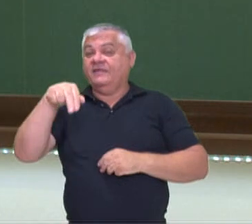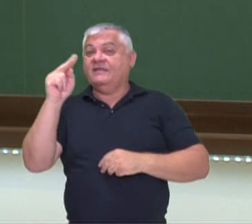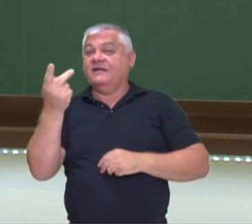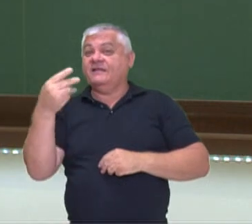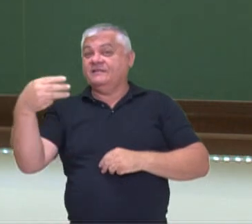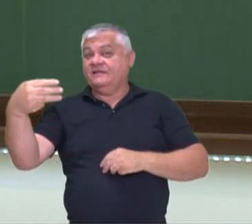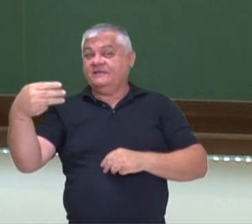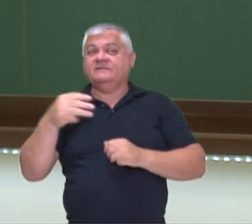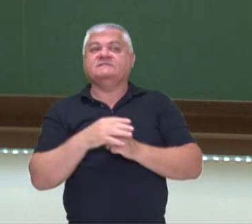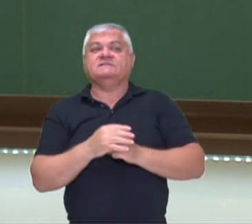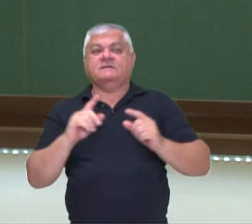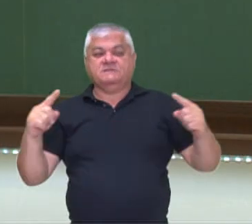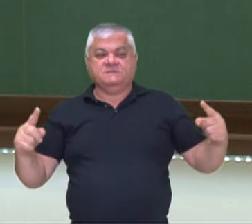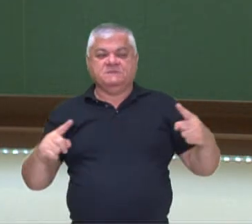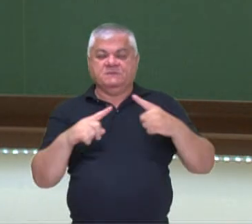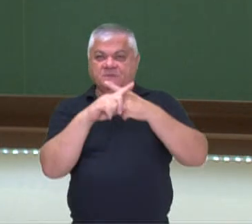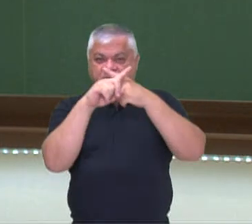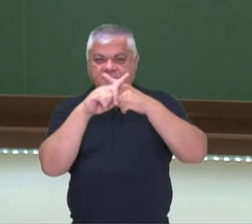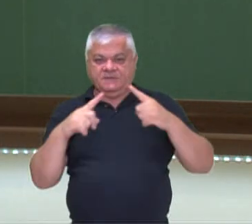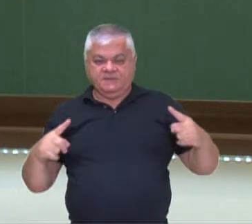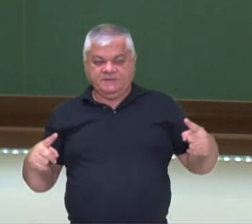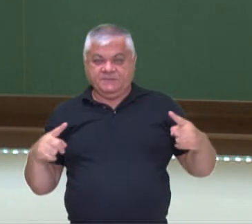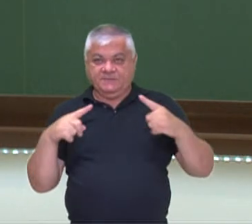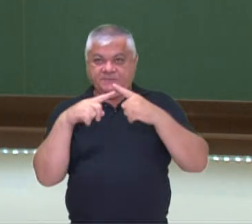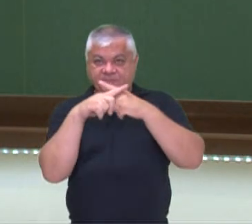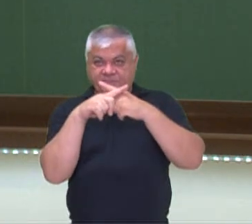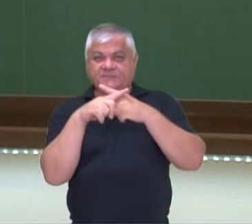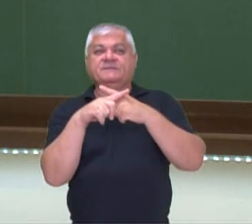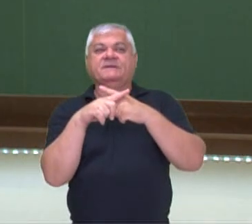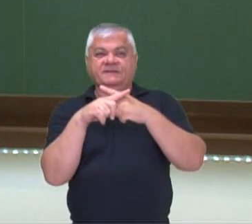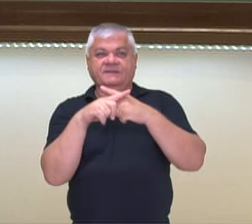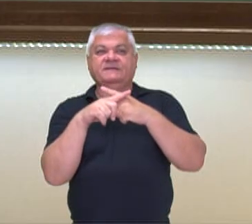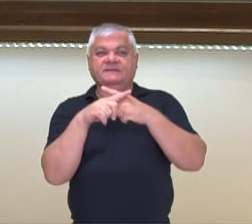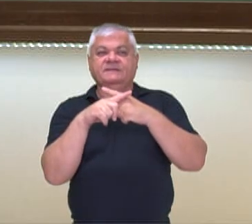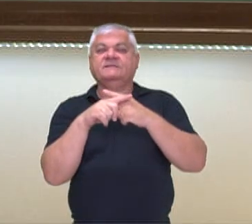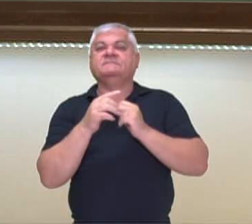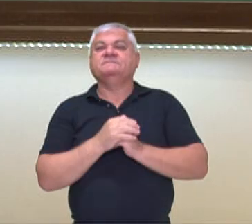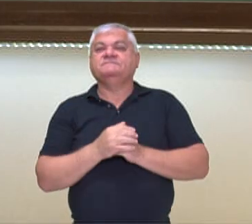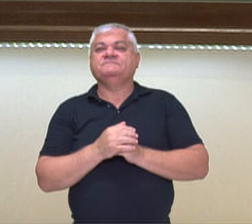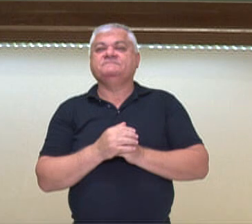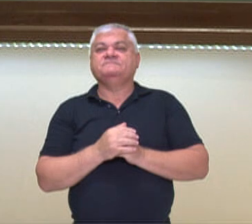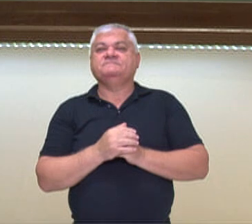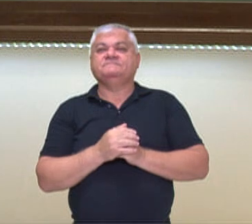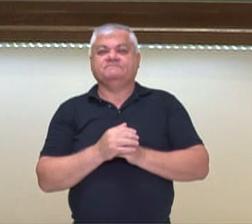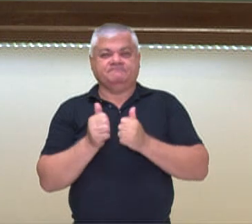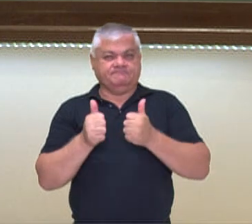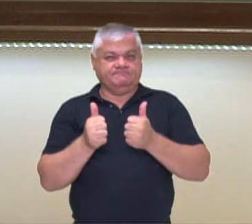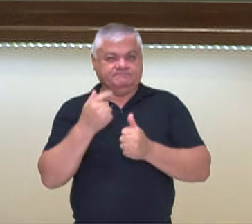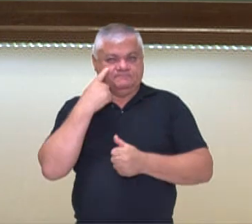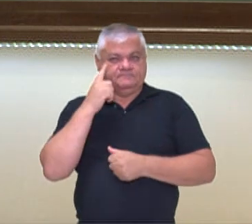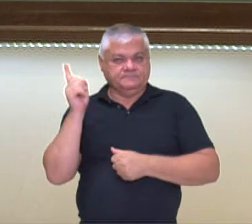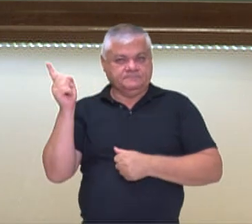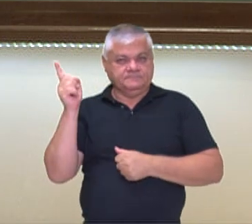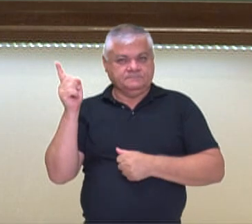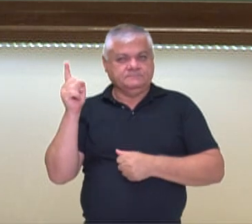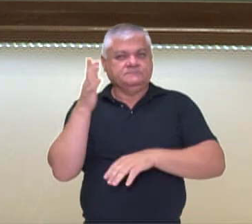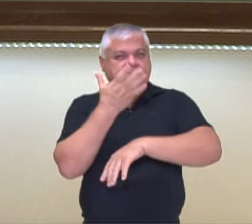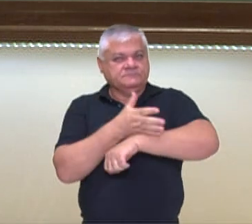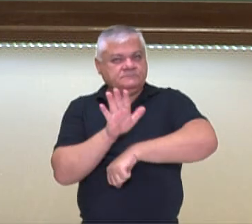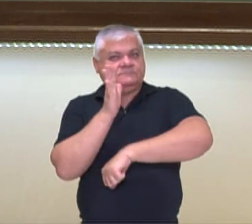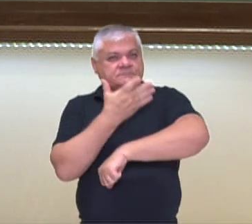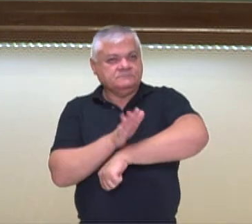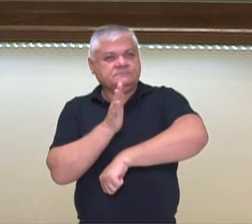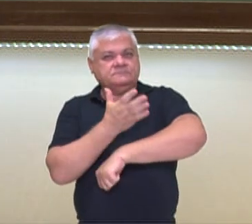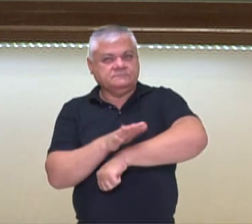de 3 e os cálculos, a massa molar é 17, nós temos 170. Tá bom? Refaçam esses cálculos,